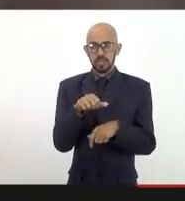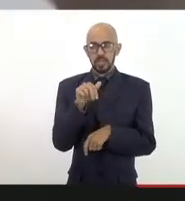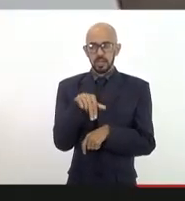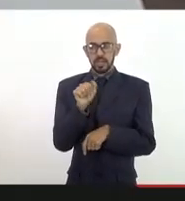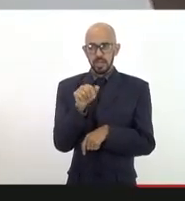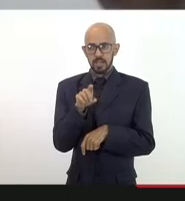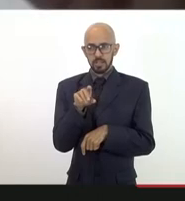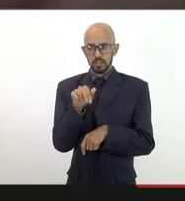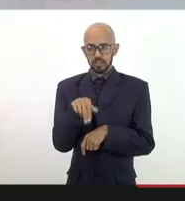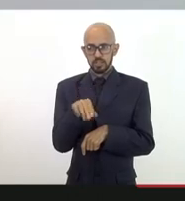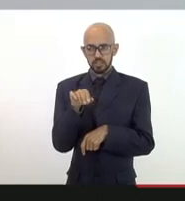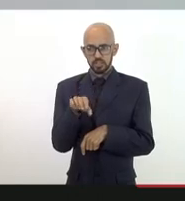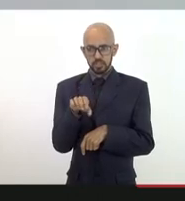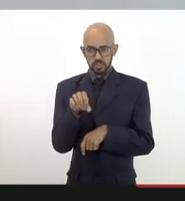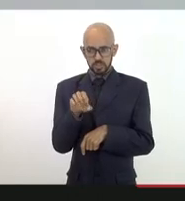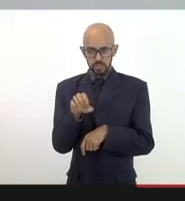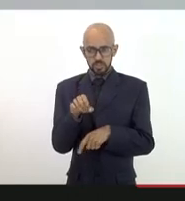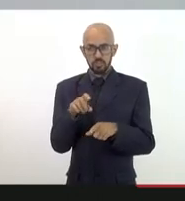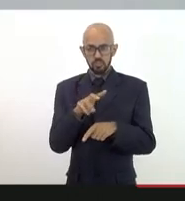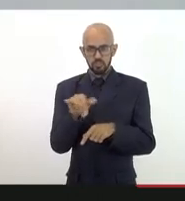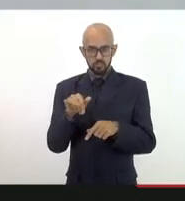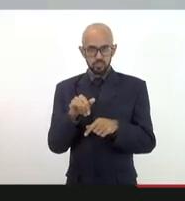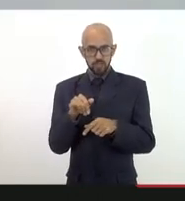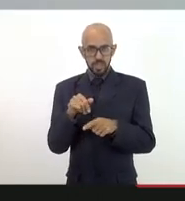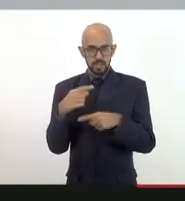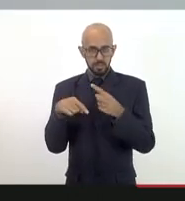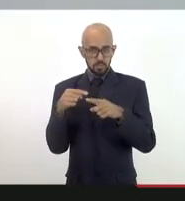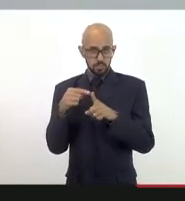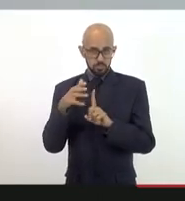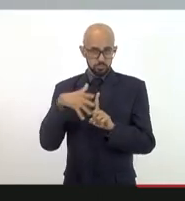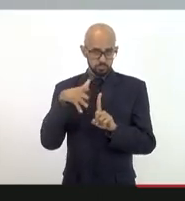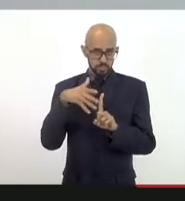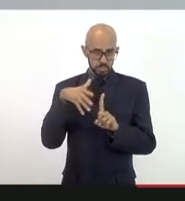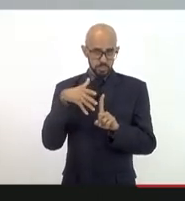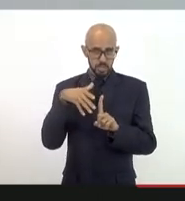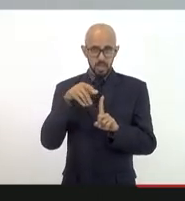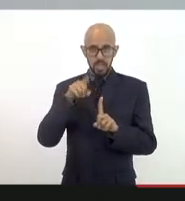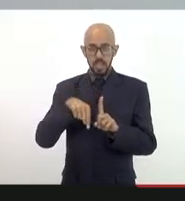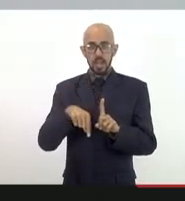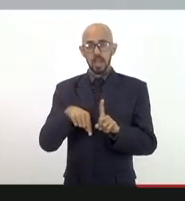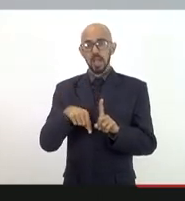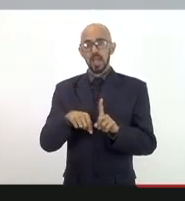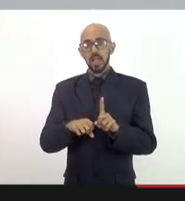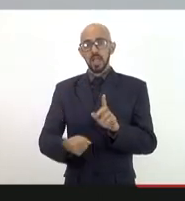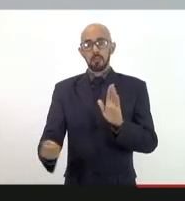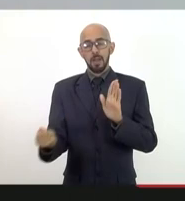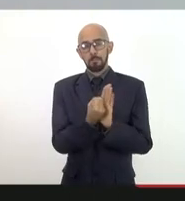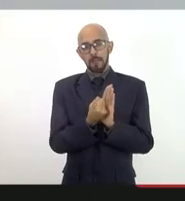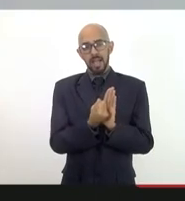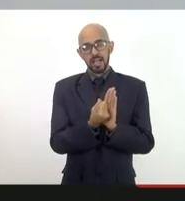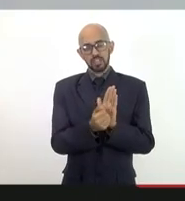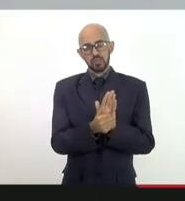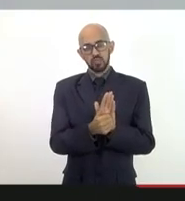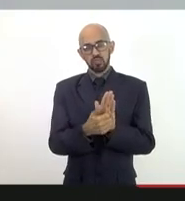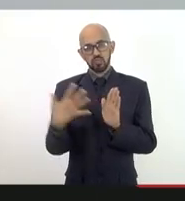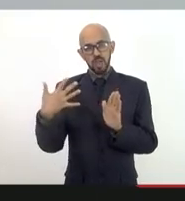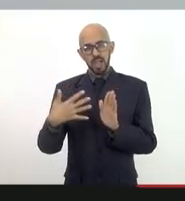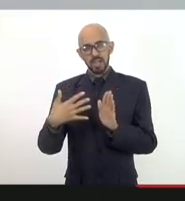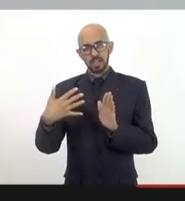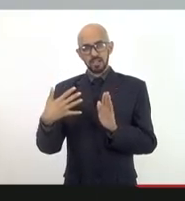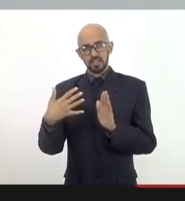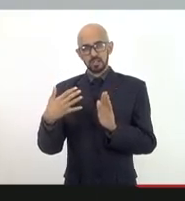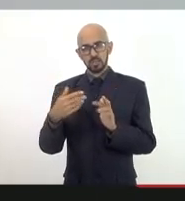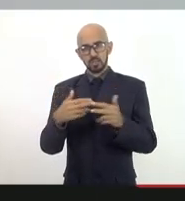da palavra, né? Eu quero dizer que ela é a síntese de múltiplas violações de direitos, múltiplas violações de direitos,